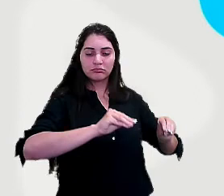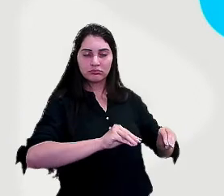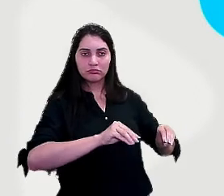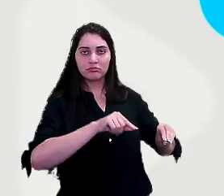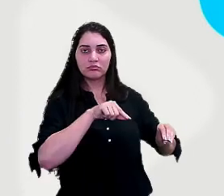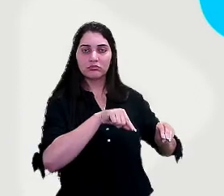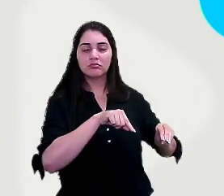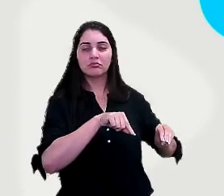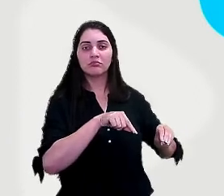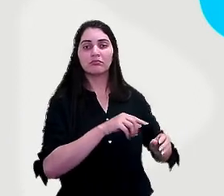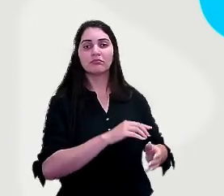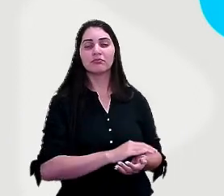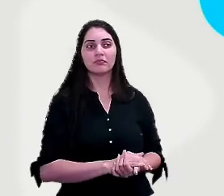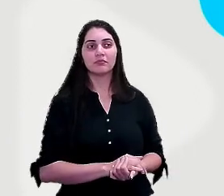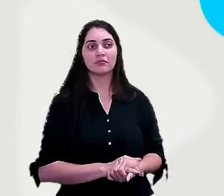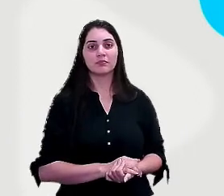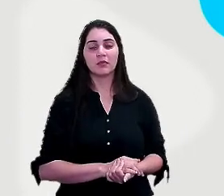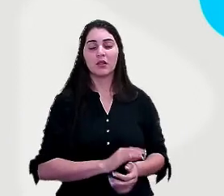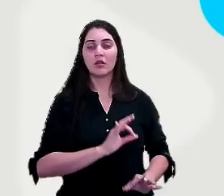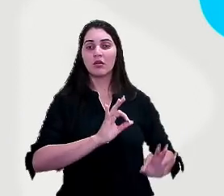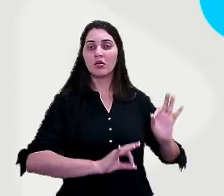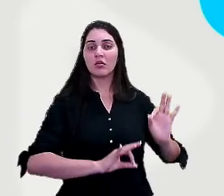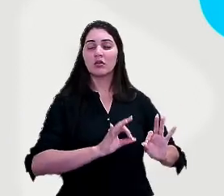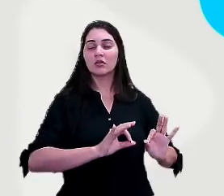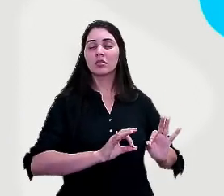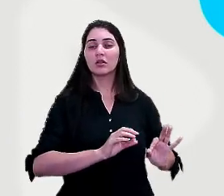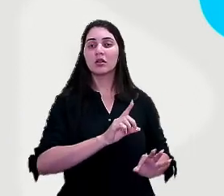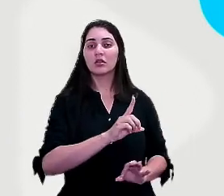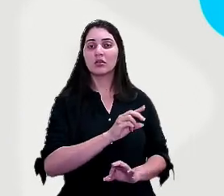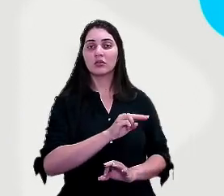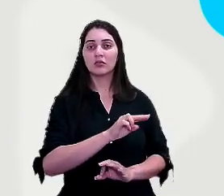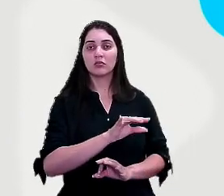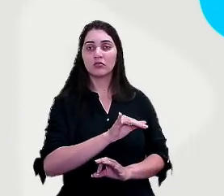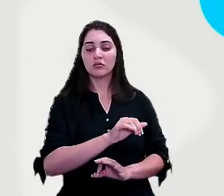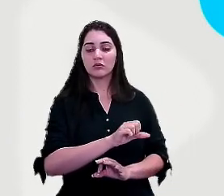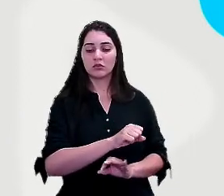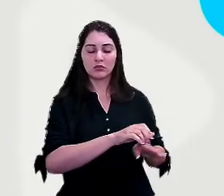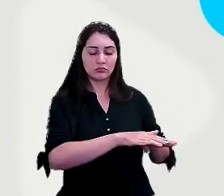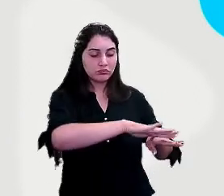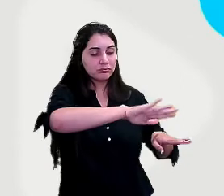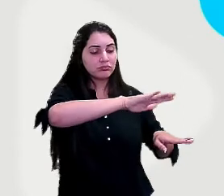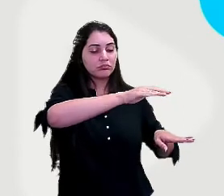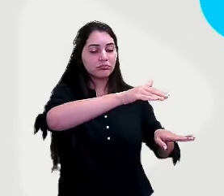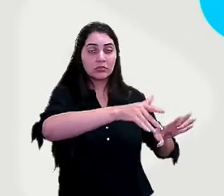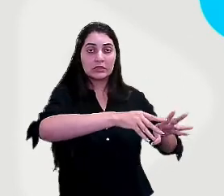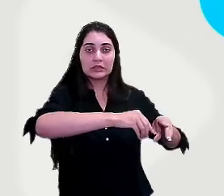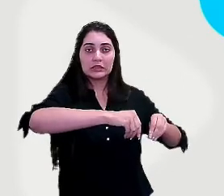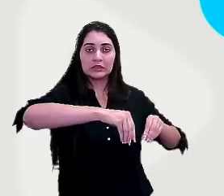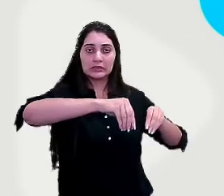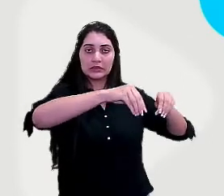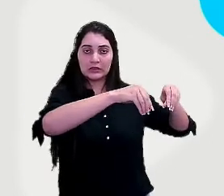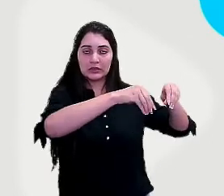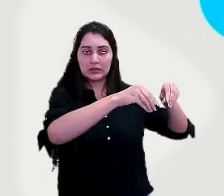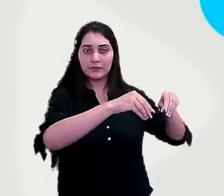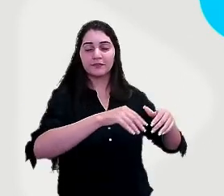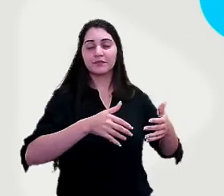deflação, né, e vai formar dunas, né? Formamento de dunas e solo de lós. Então,